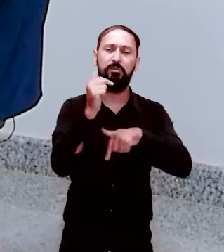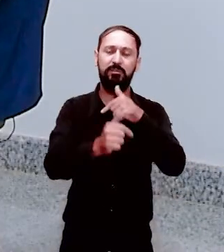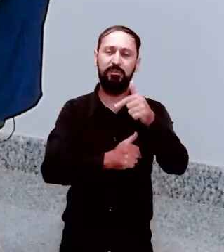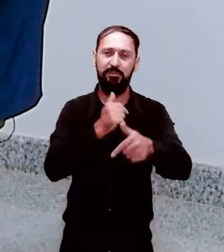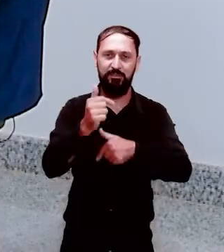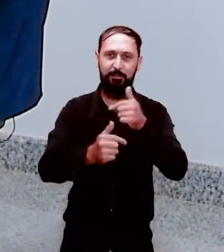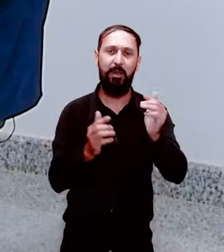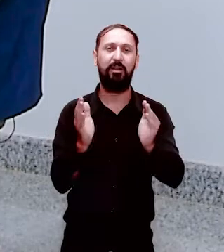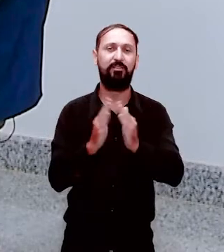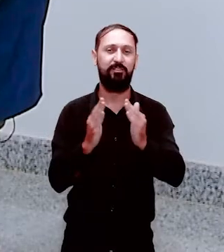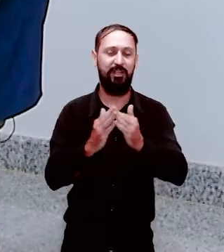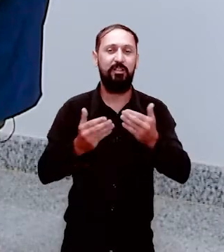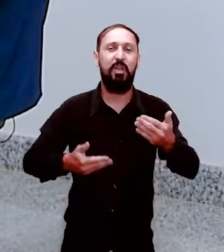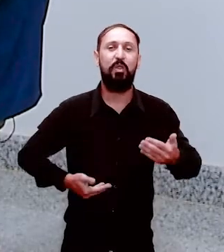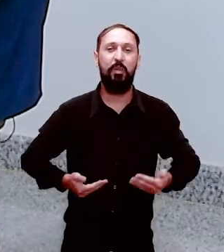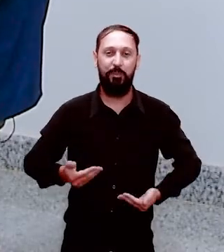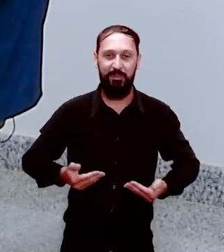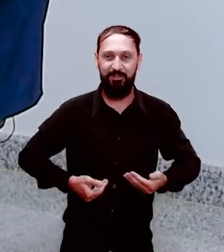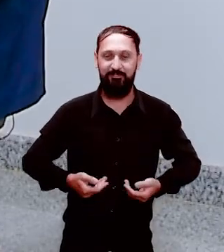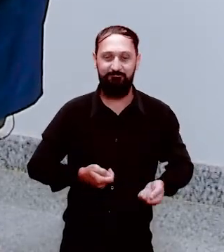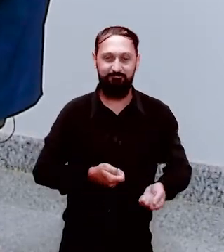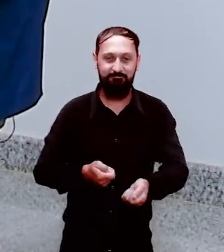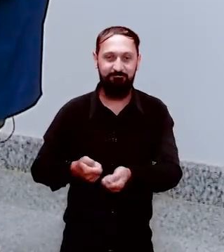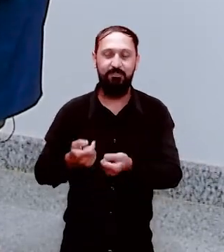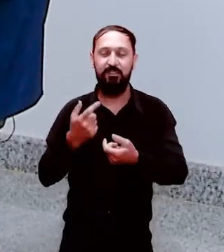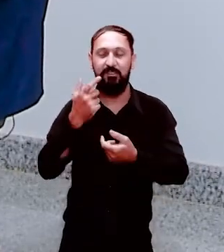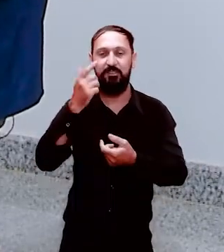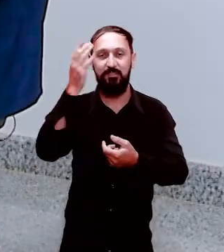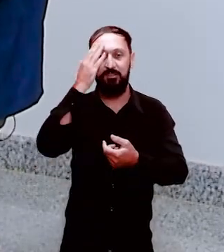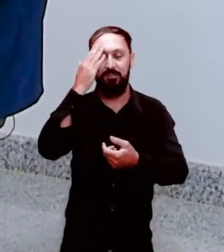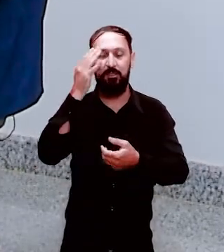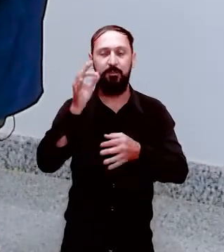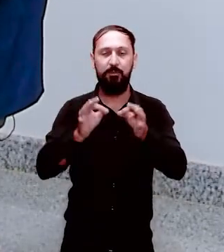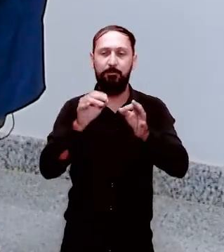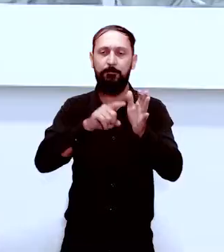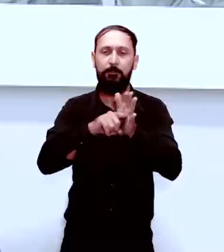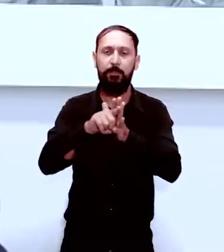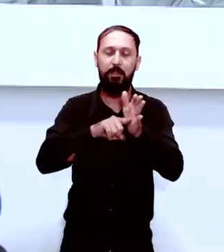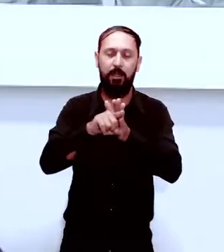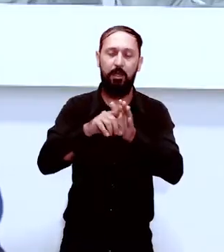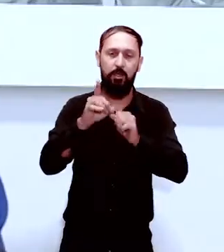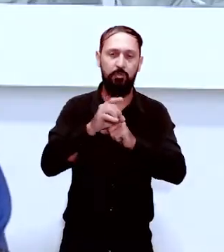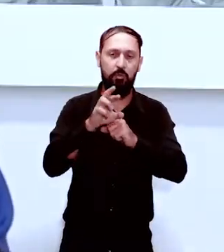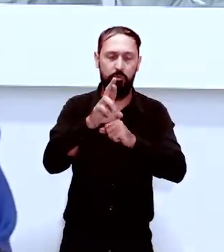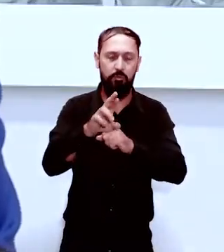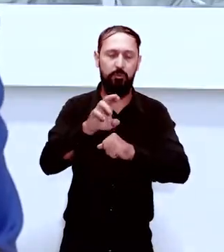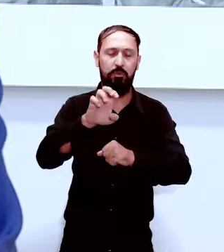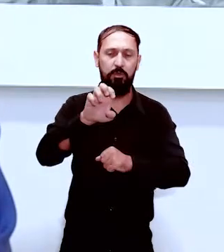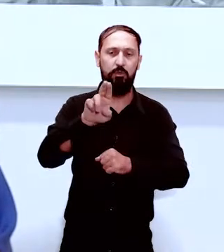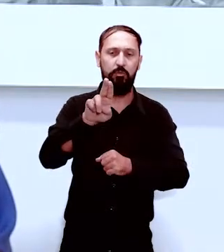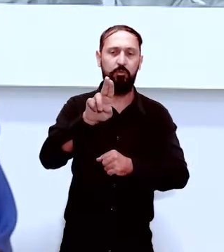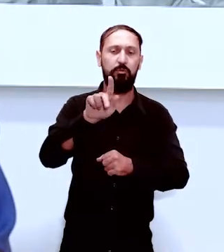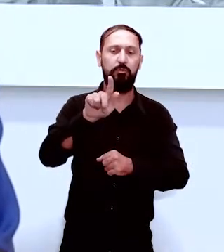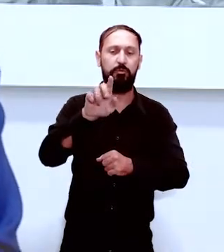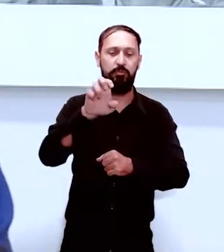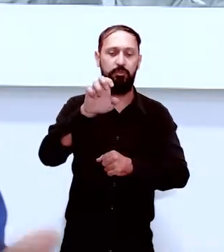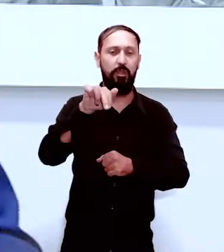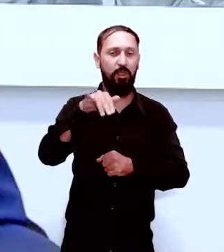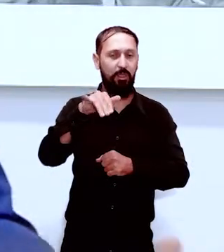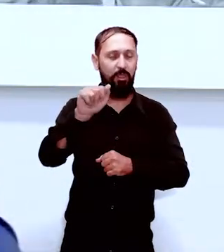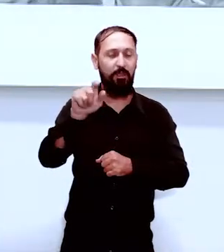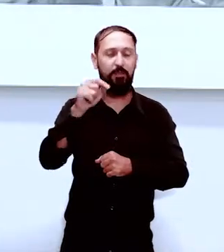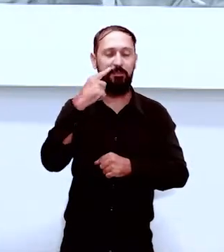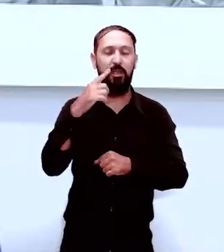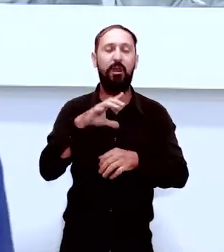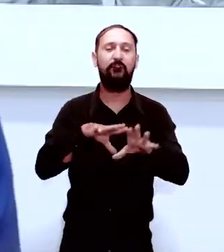tal do emprego doméstico no Brasil, que há pouco tempo foi regulamentado. Você tem uma formação jurídica, sabe que a Eugênia, a doutora Eugênia, chama de Eugênia,